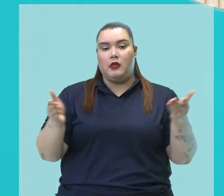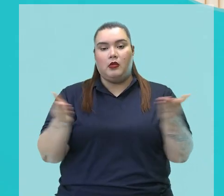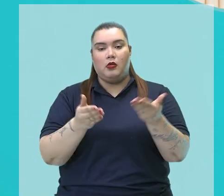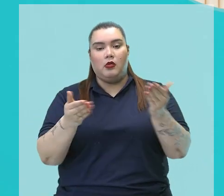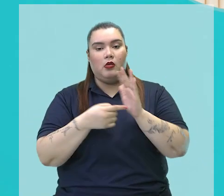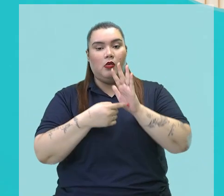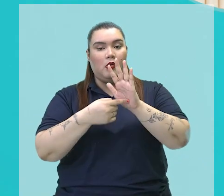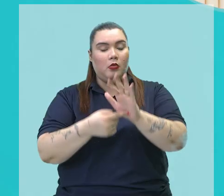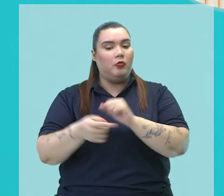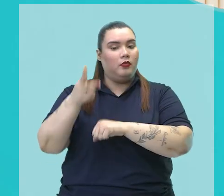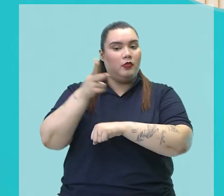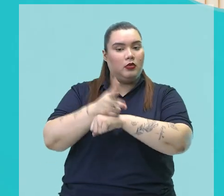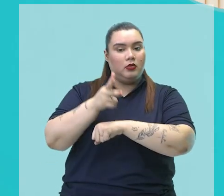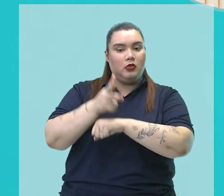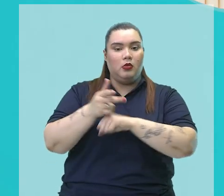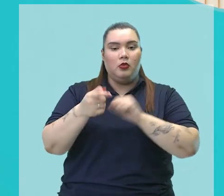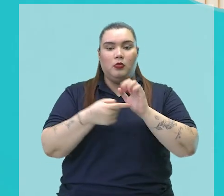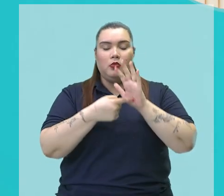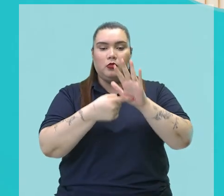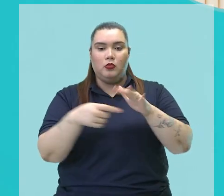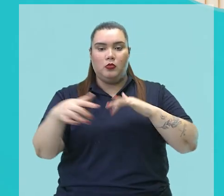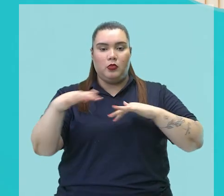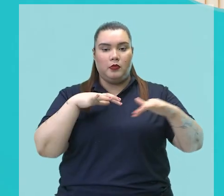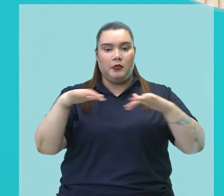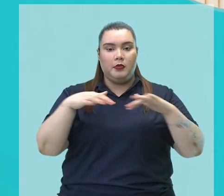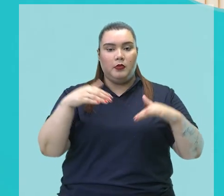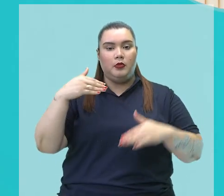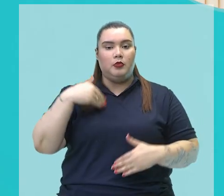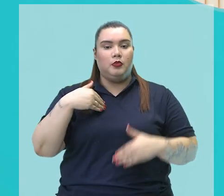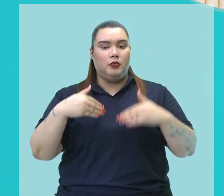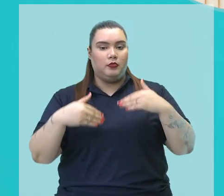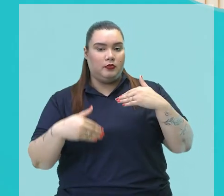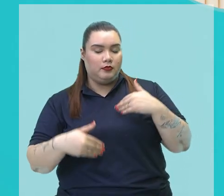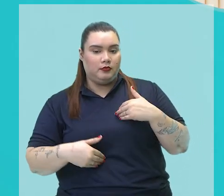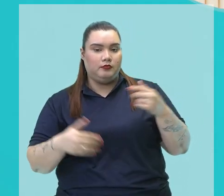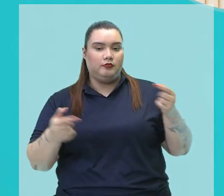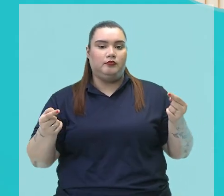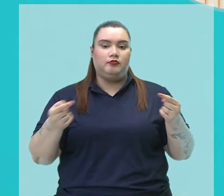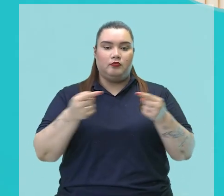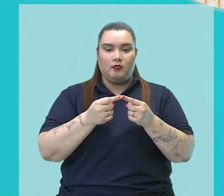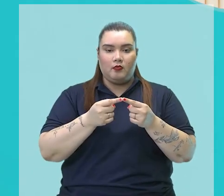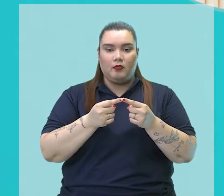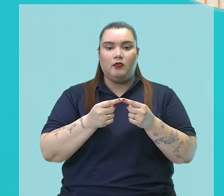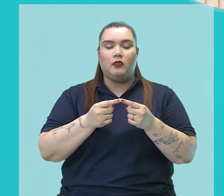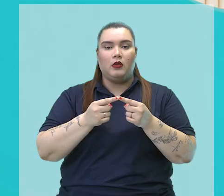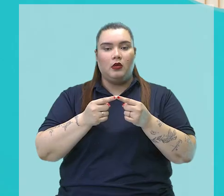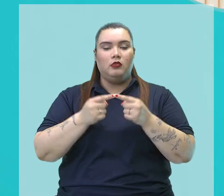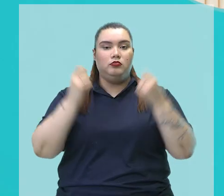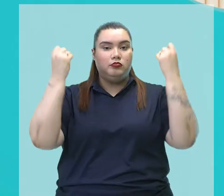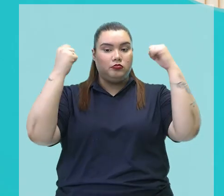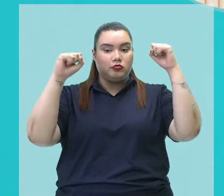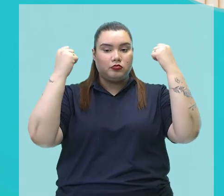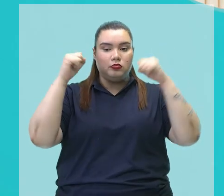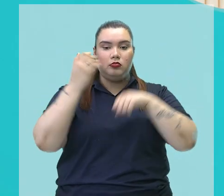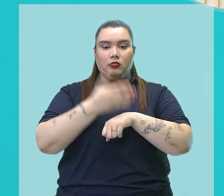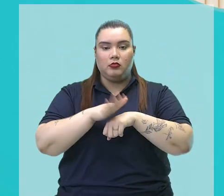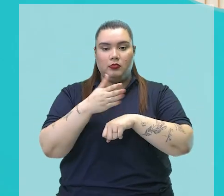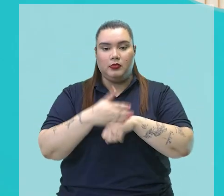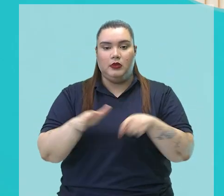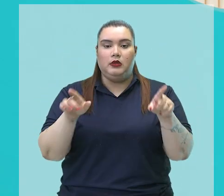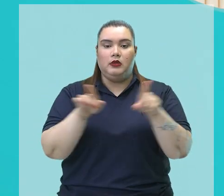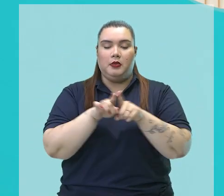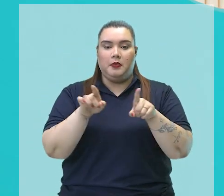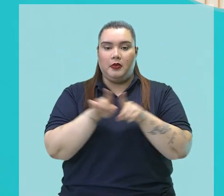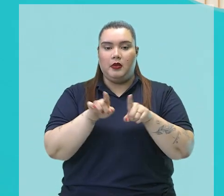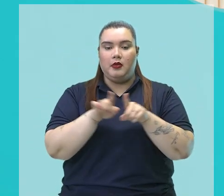mostrar para vocês um VT que trata aí dos movimentos do corpo, né? Movimentos ali que a gente faz nas atividades físicas.